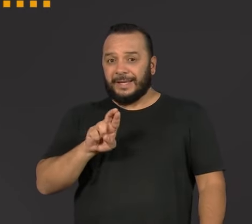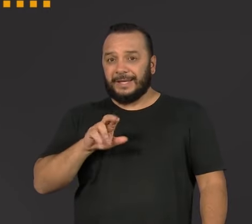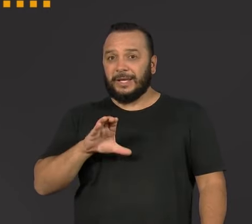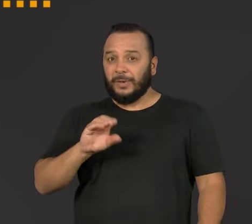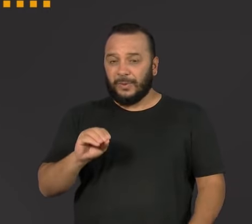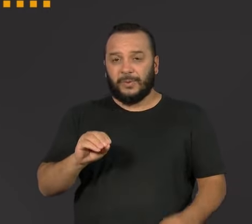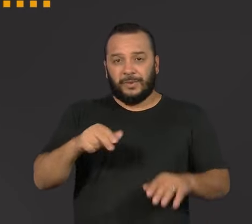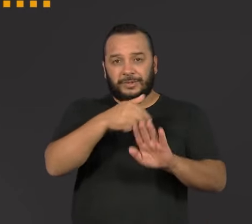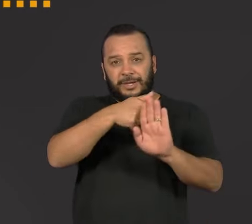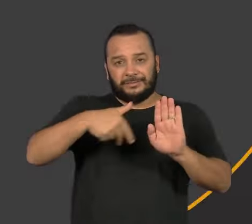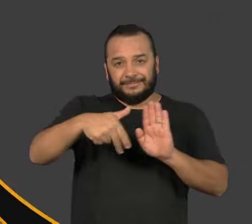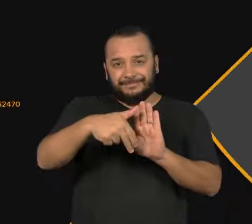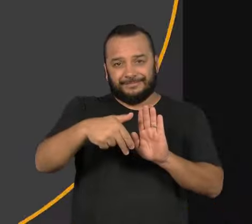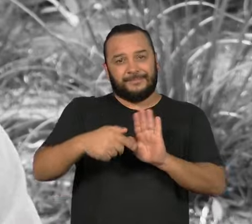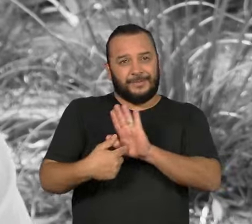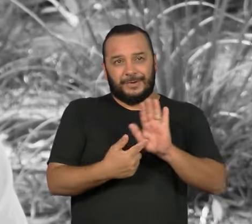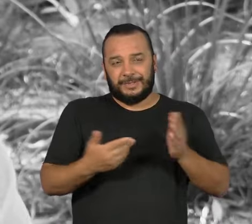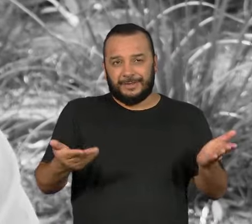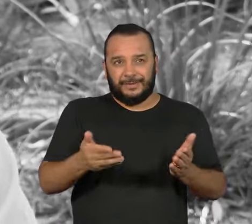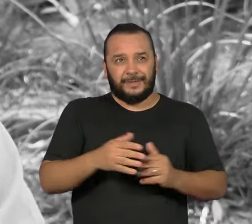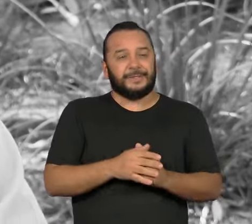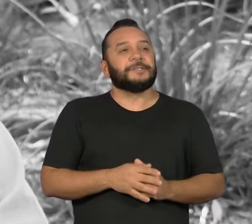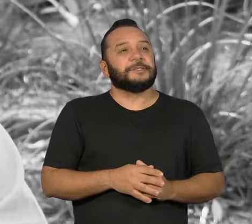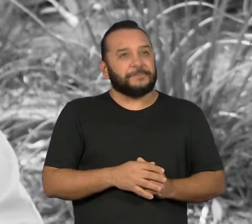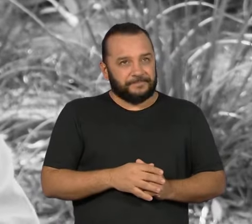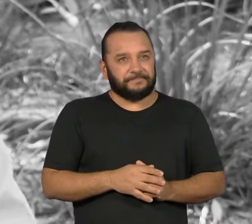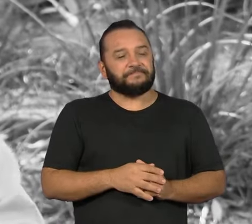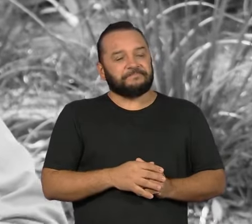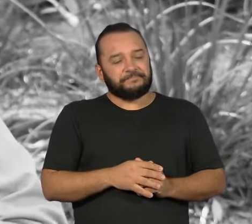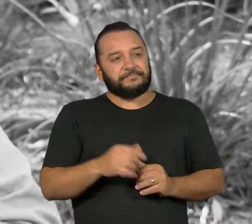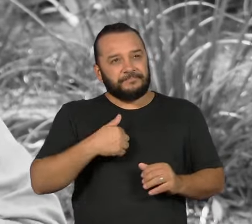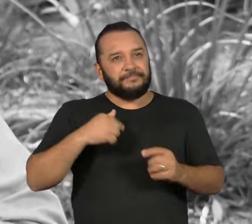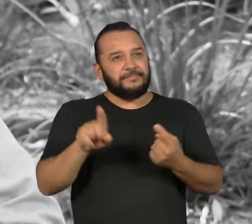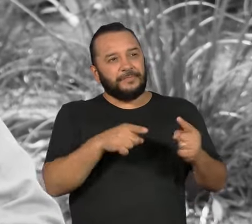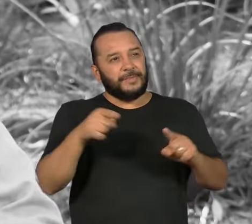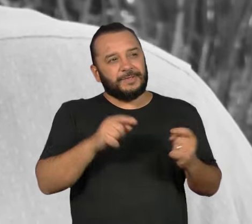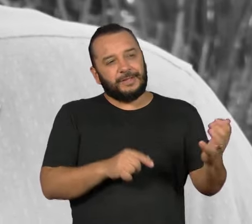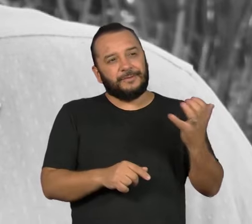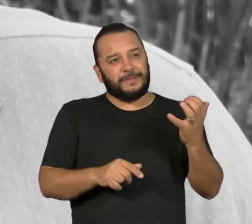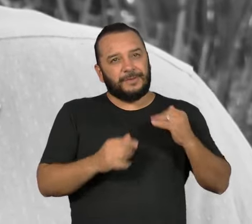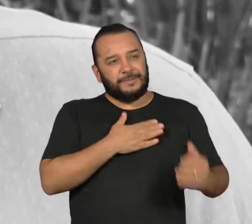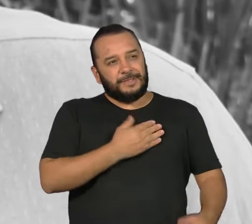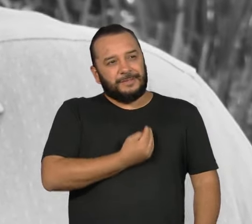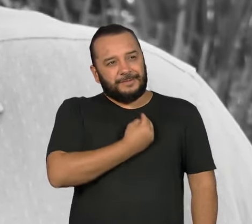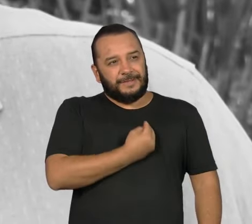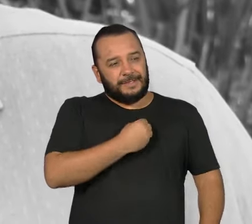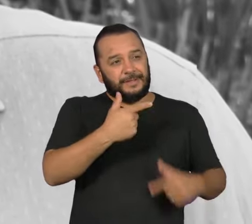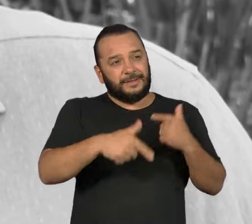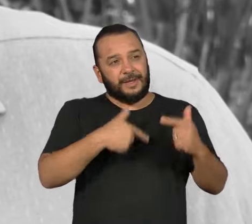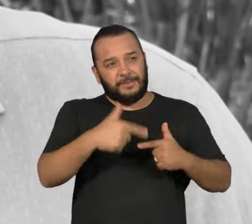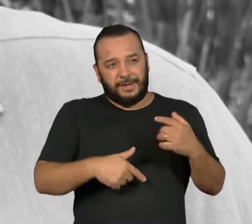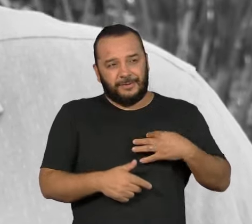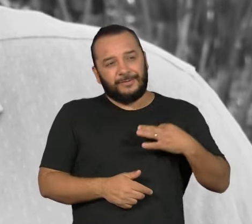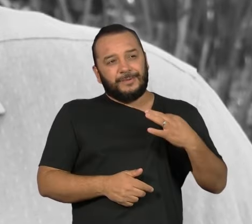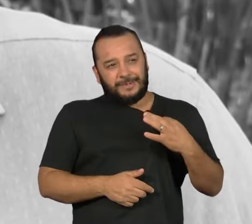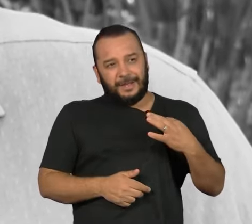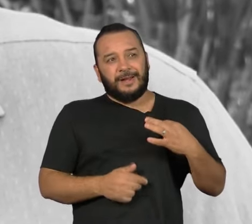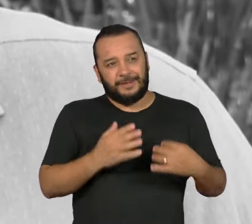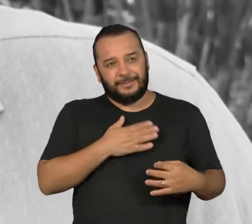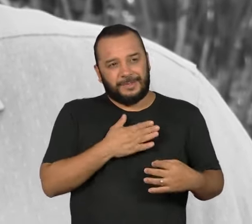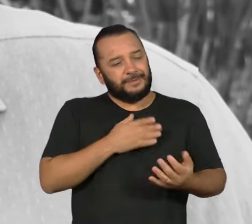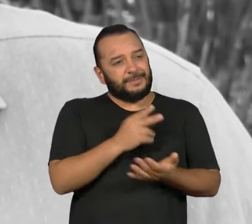cara para o Brasil. Eu não tenho como negar o que a música fez na minha vida. E no trabalho voluntário que eu faço, que eu